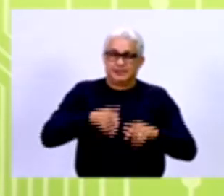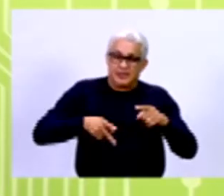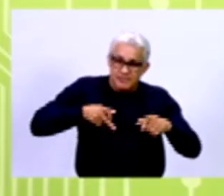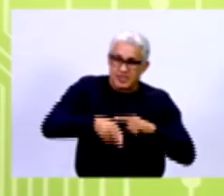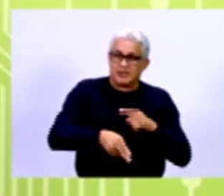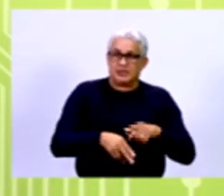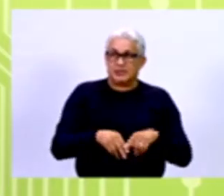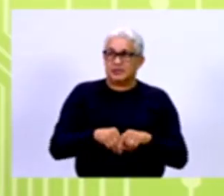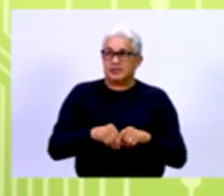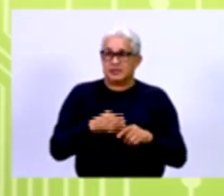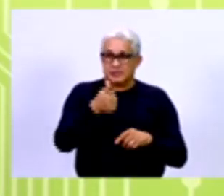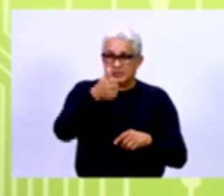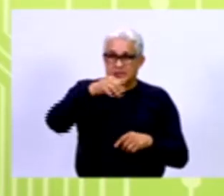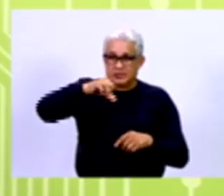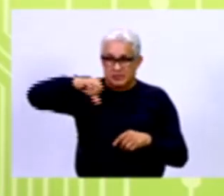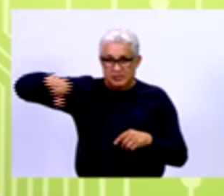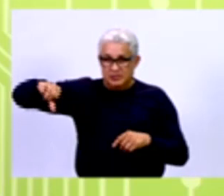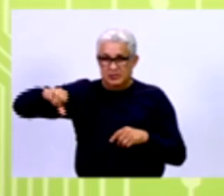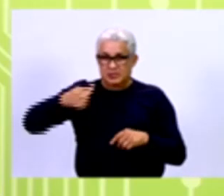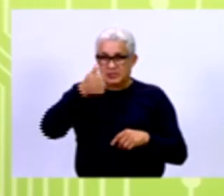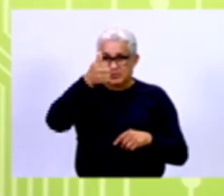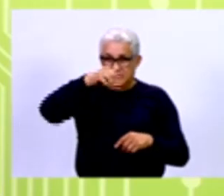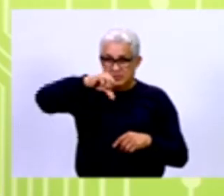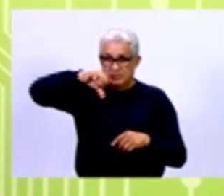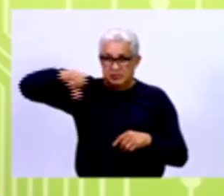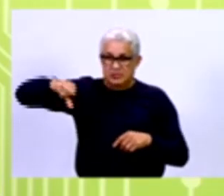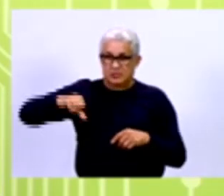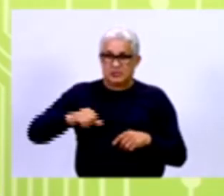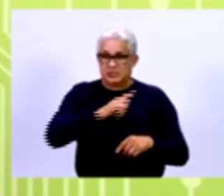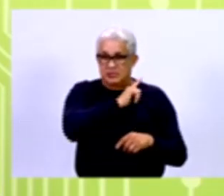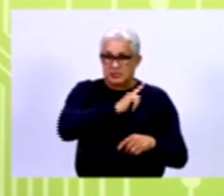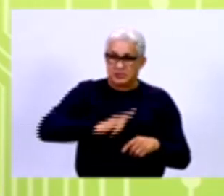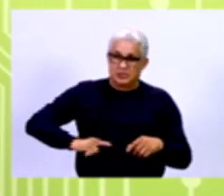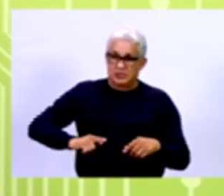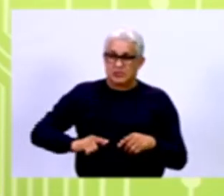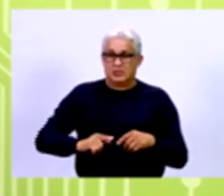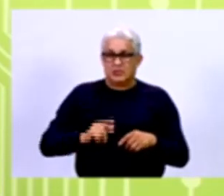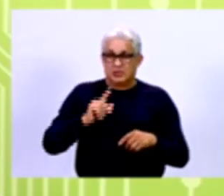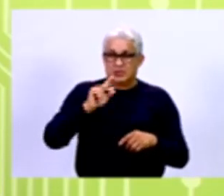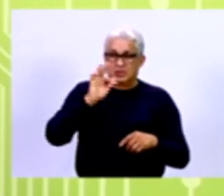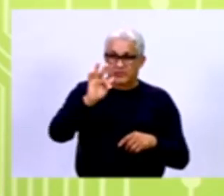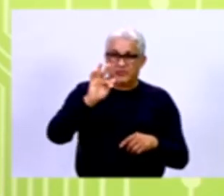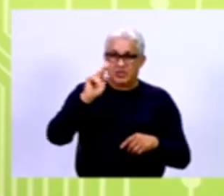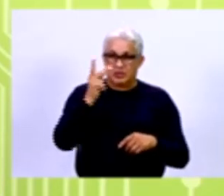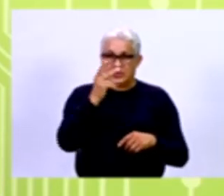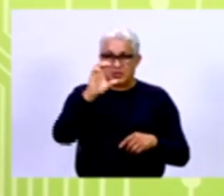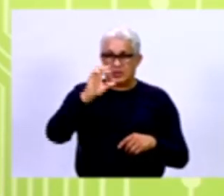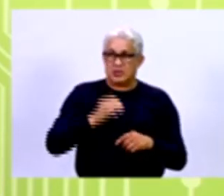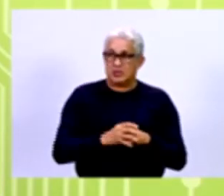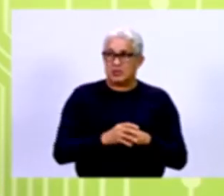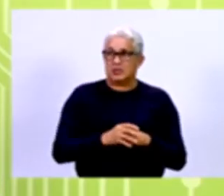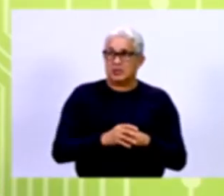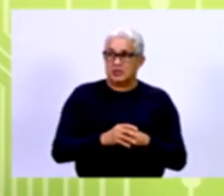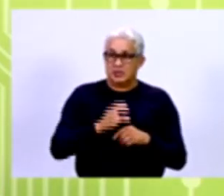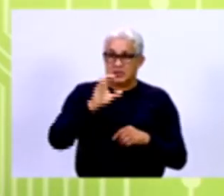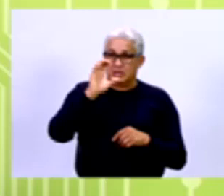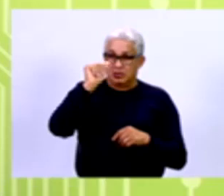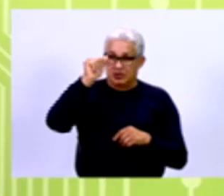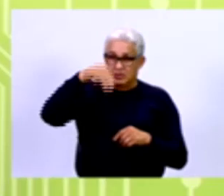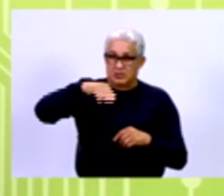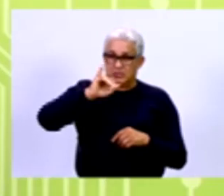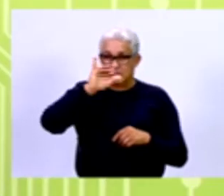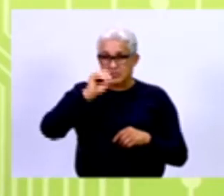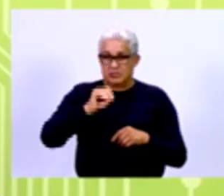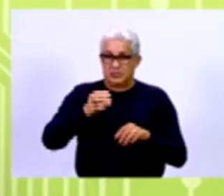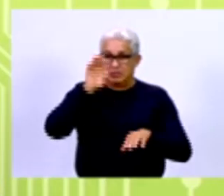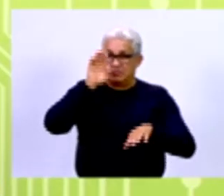aconteceu a partir de 1999, no governo Fernando Henrique. Então, de lá para cá, as nossas taxas de câmbio variam exatamente como a